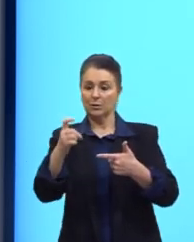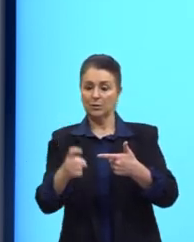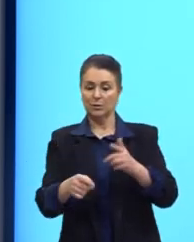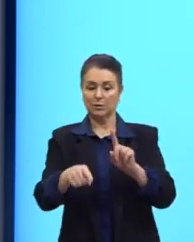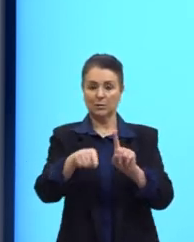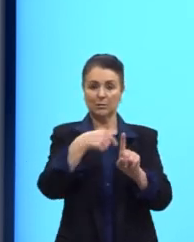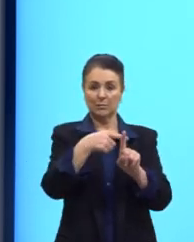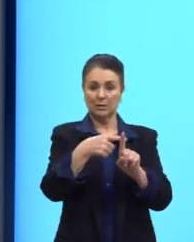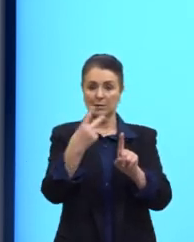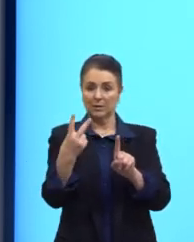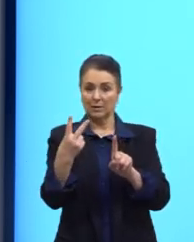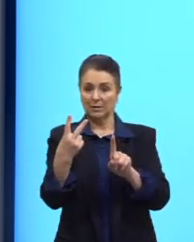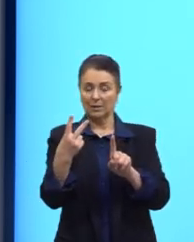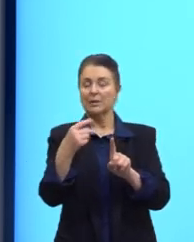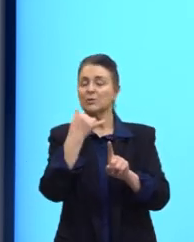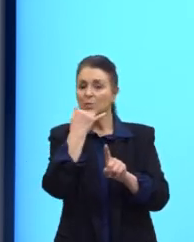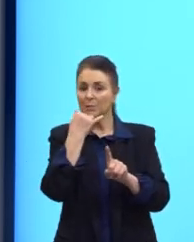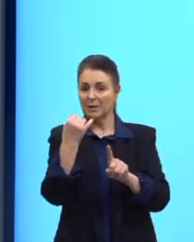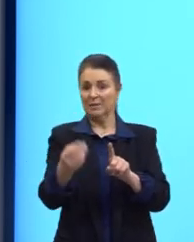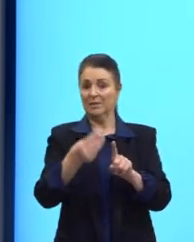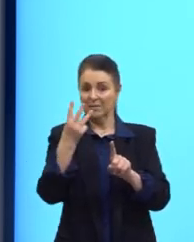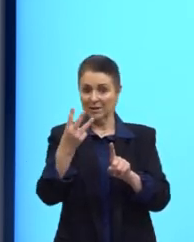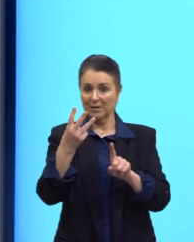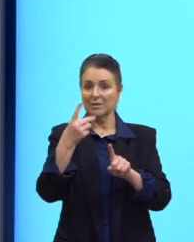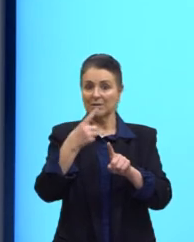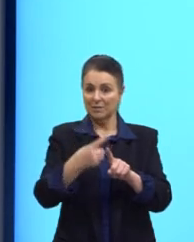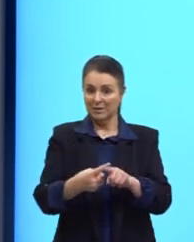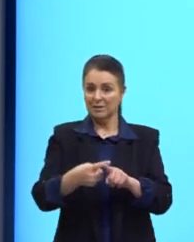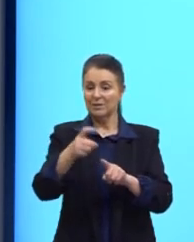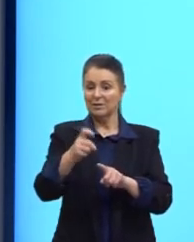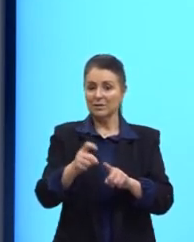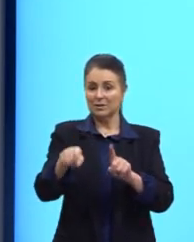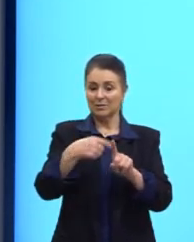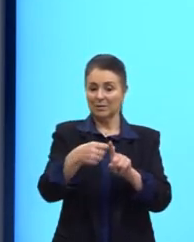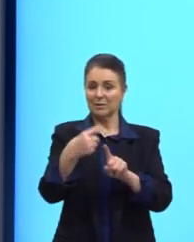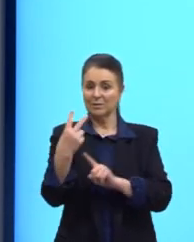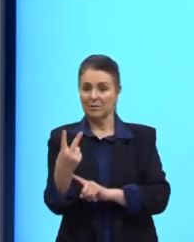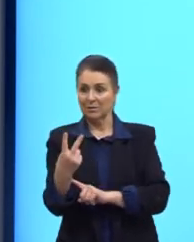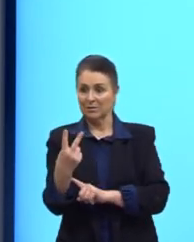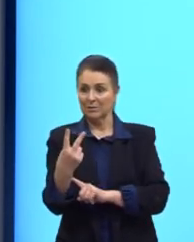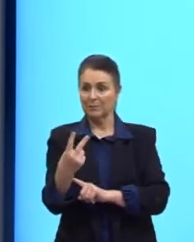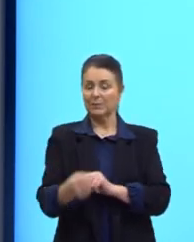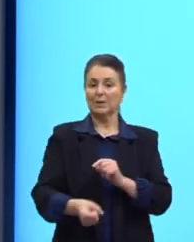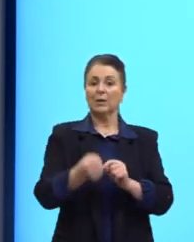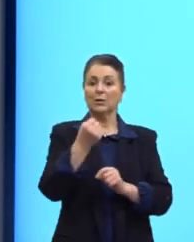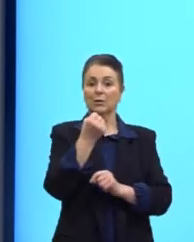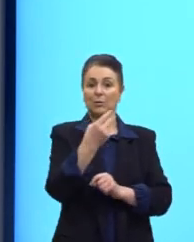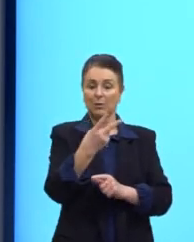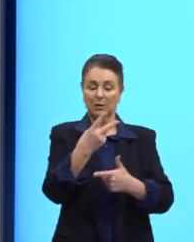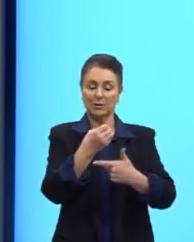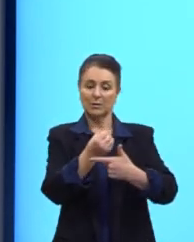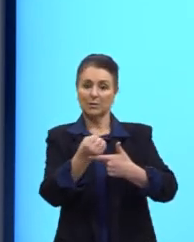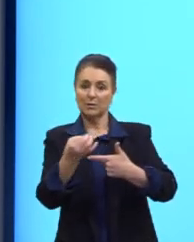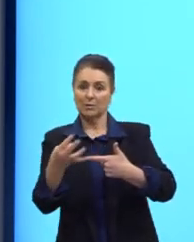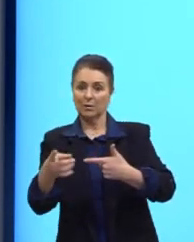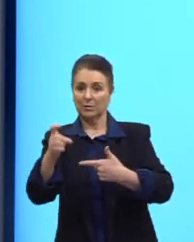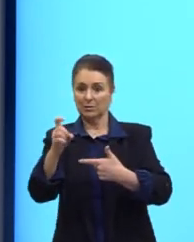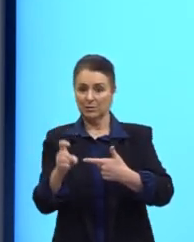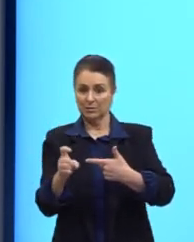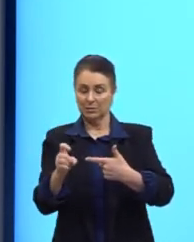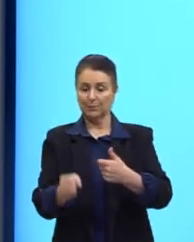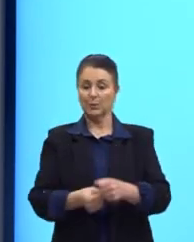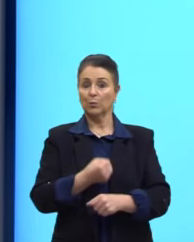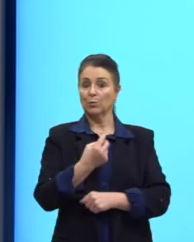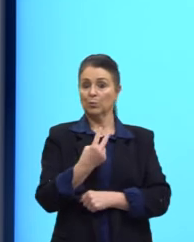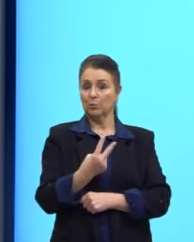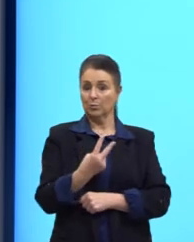+ 2 E aí nós teríamos no outro lado da Igualdade dois log de X tá esse